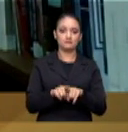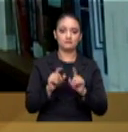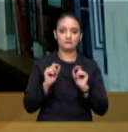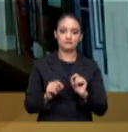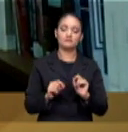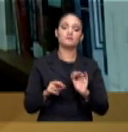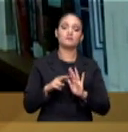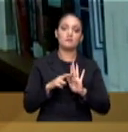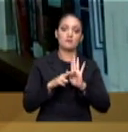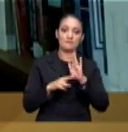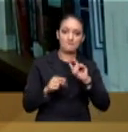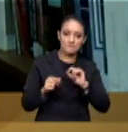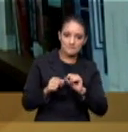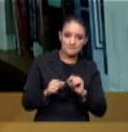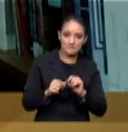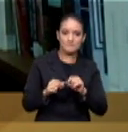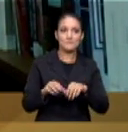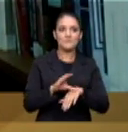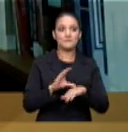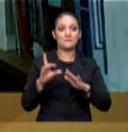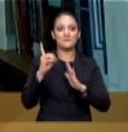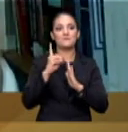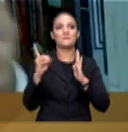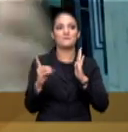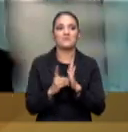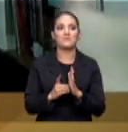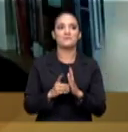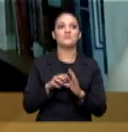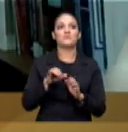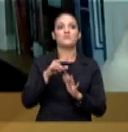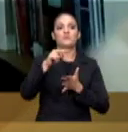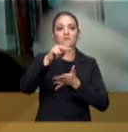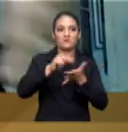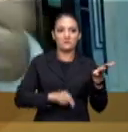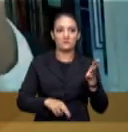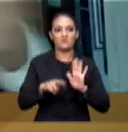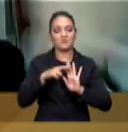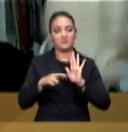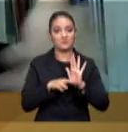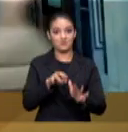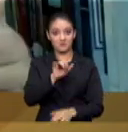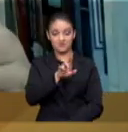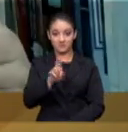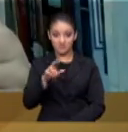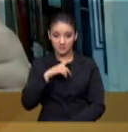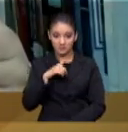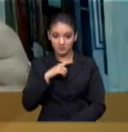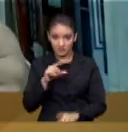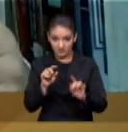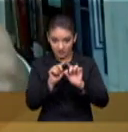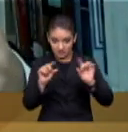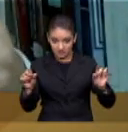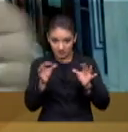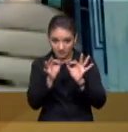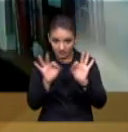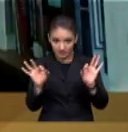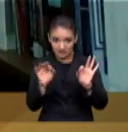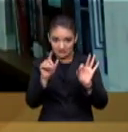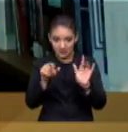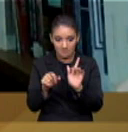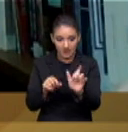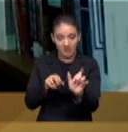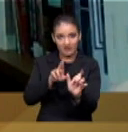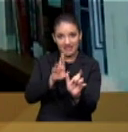instruções normativas e decretos. Se nós lermos o regulamento do imposto de renda, vamos ver lá, a expressão rendimentos abrange